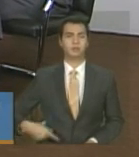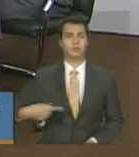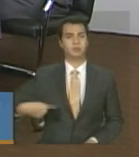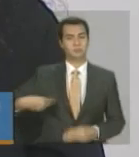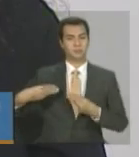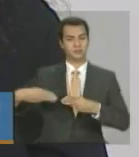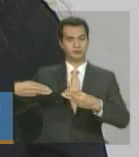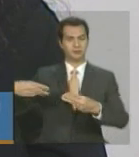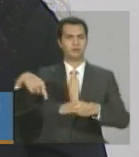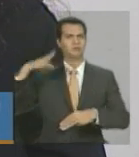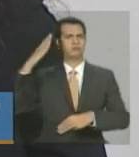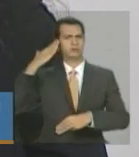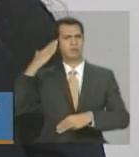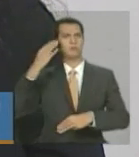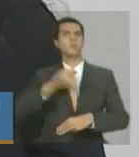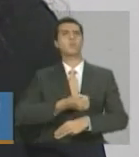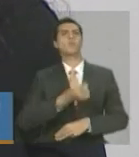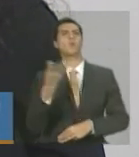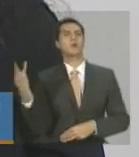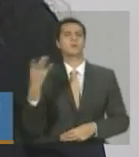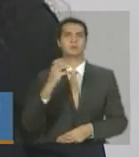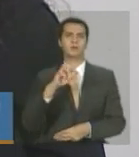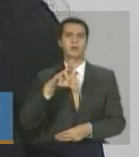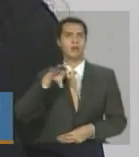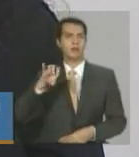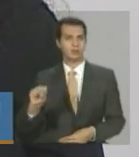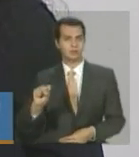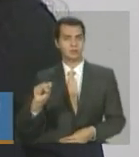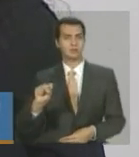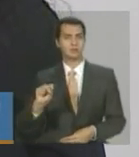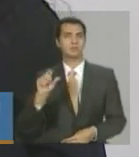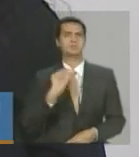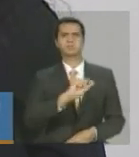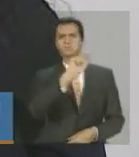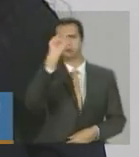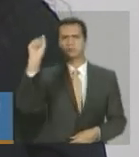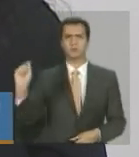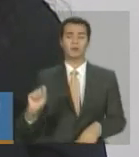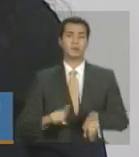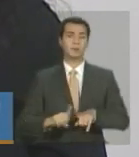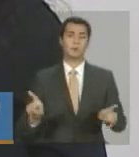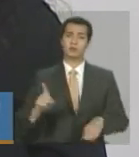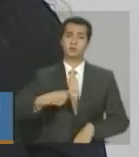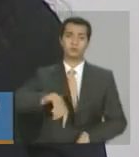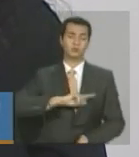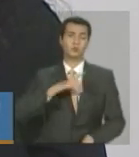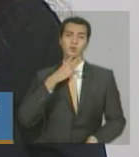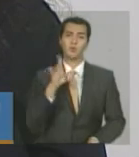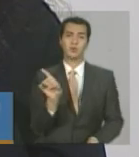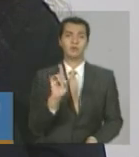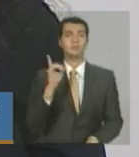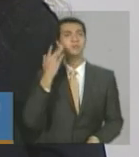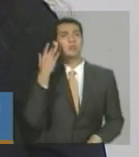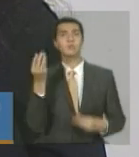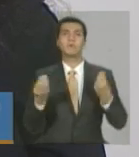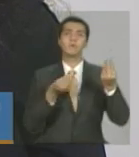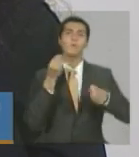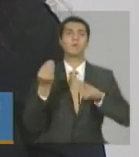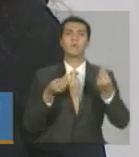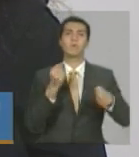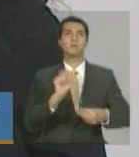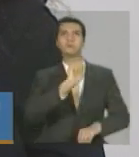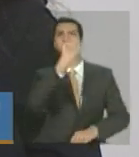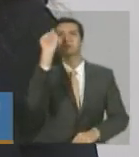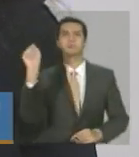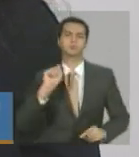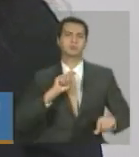que municípios, mas nós não tínhamos conhecimento de como essa unidade pública